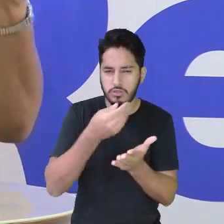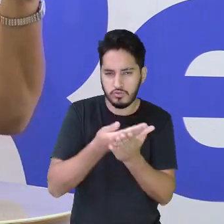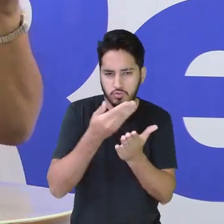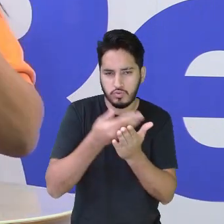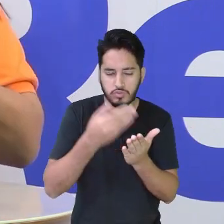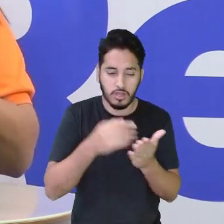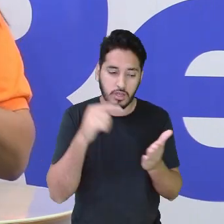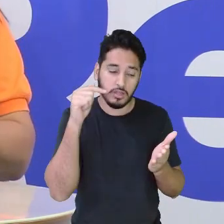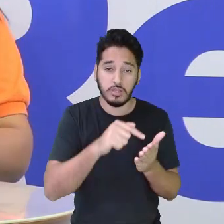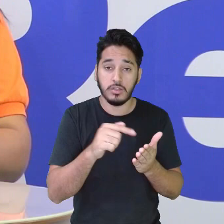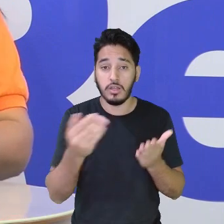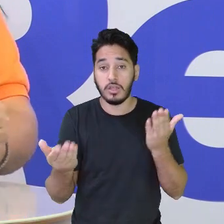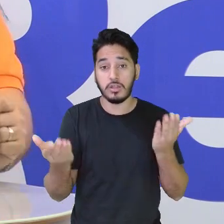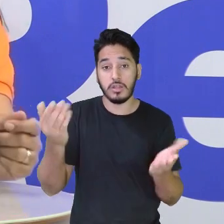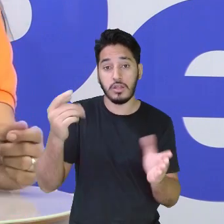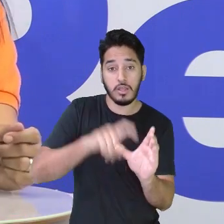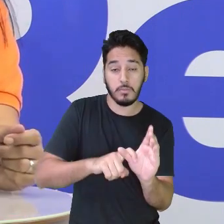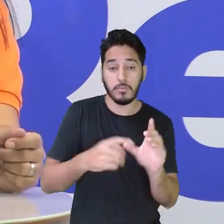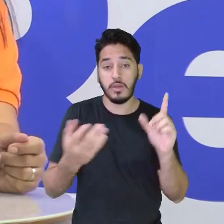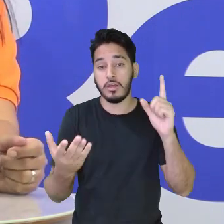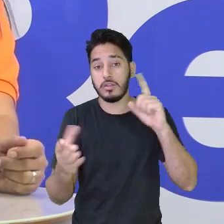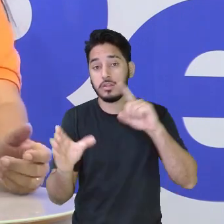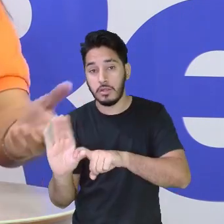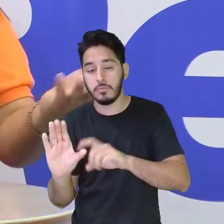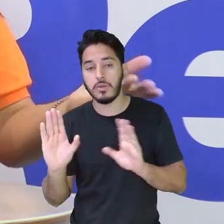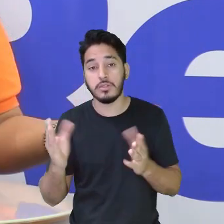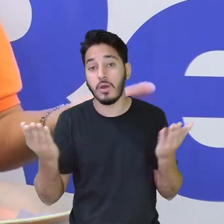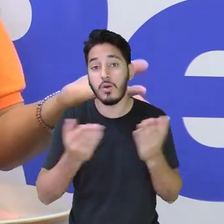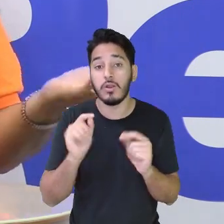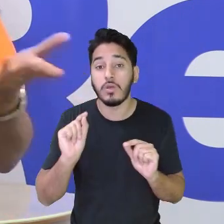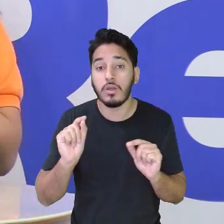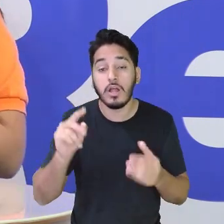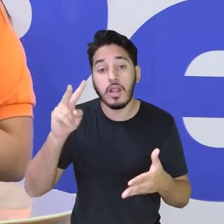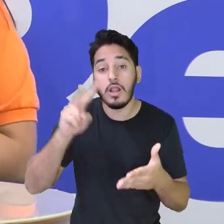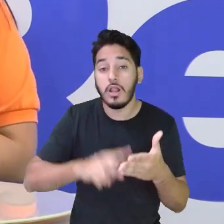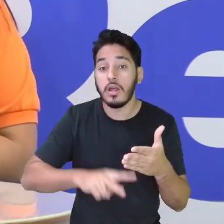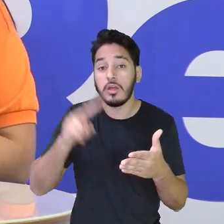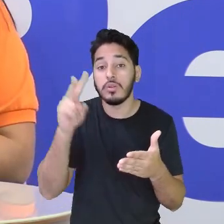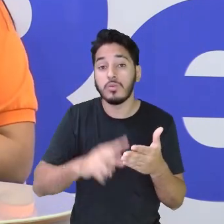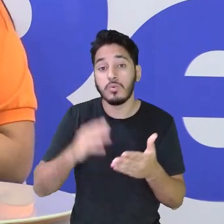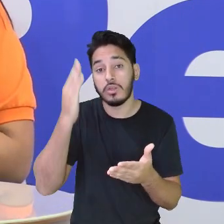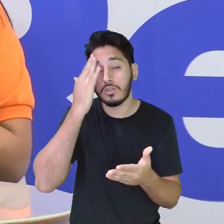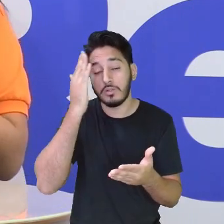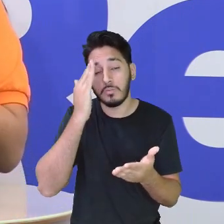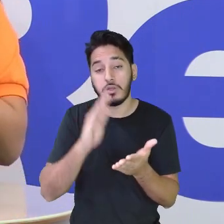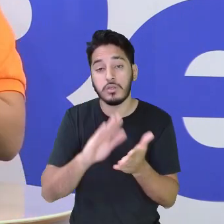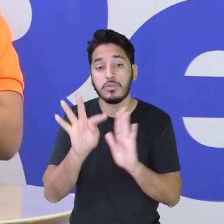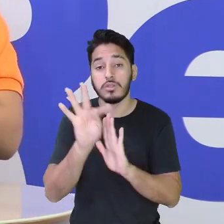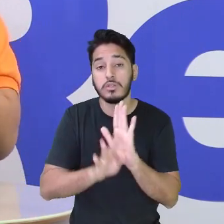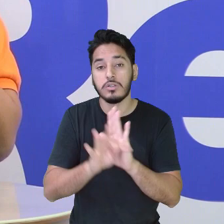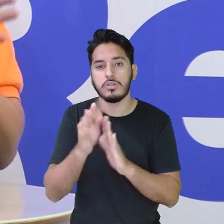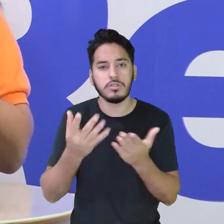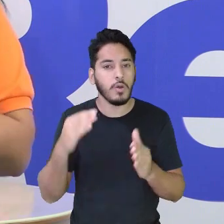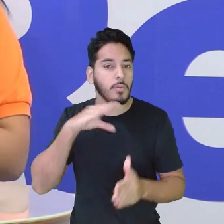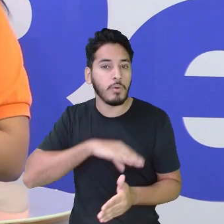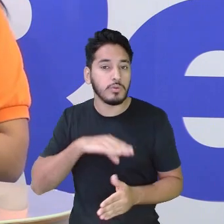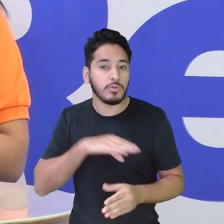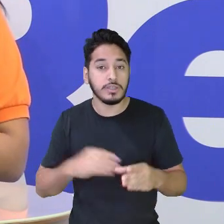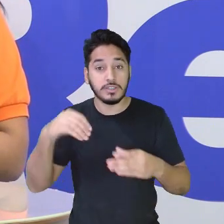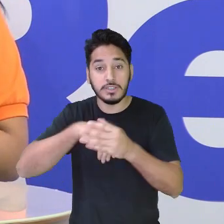outra, sim. E uma precisa da outra. Olha o que a professora vai fazer agora, leitura e interpretação de texto, então português dentro